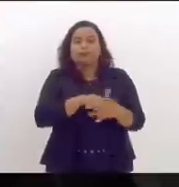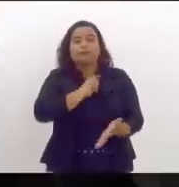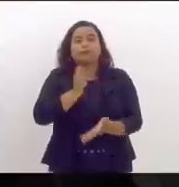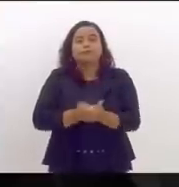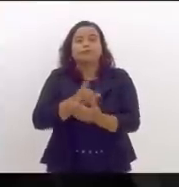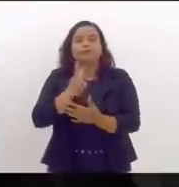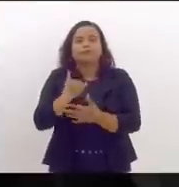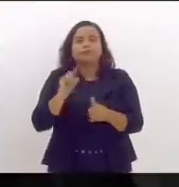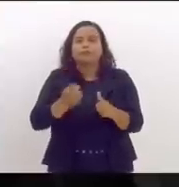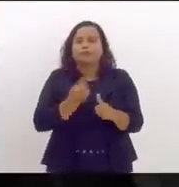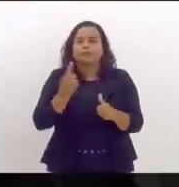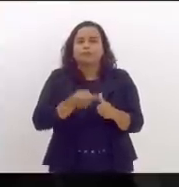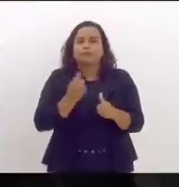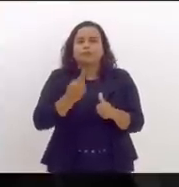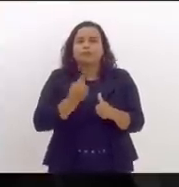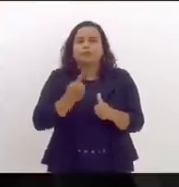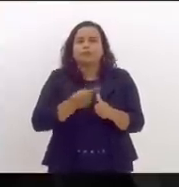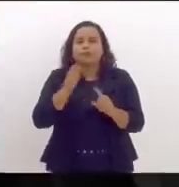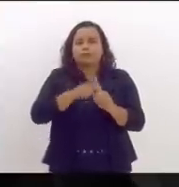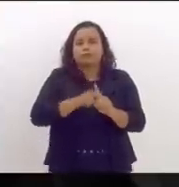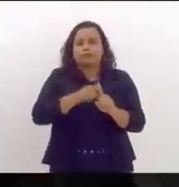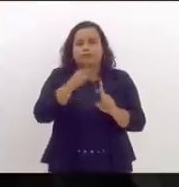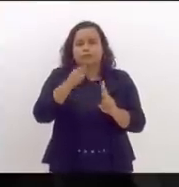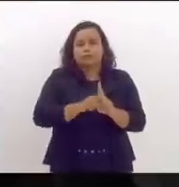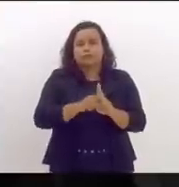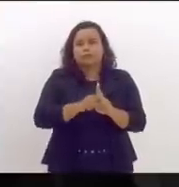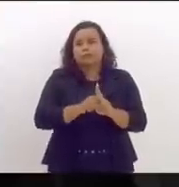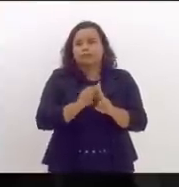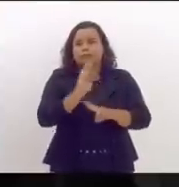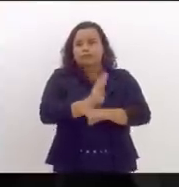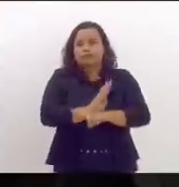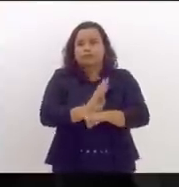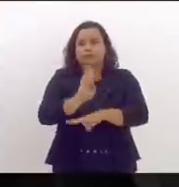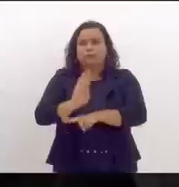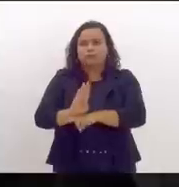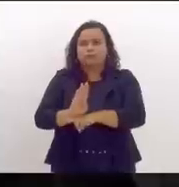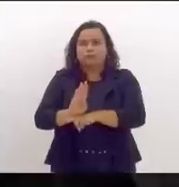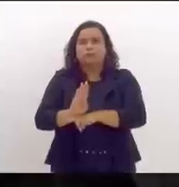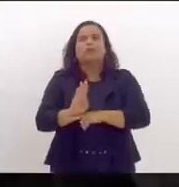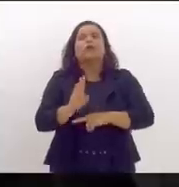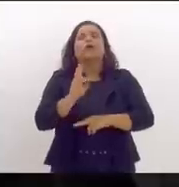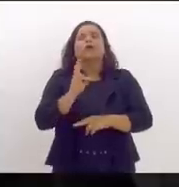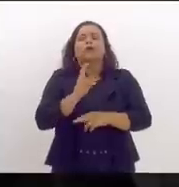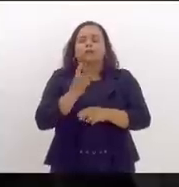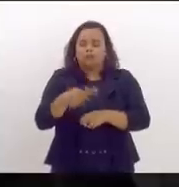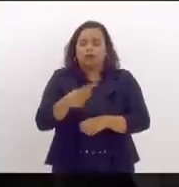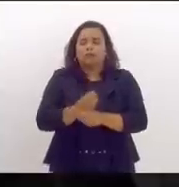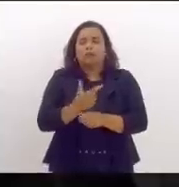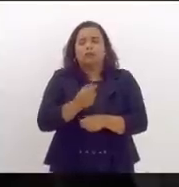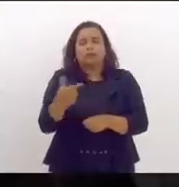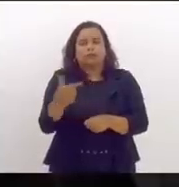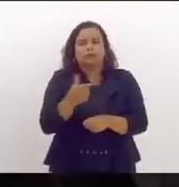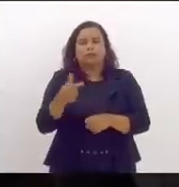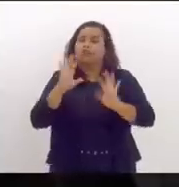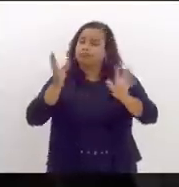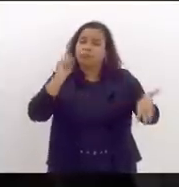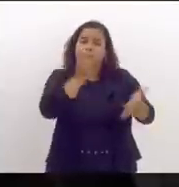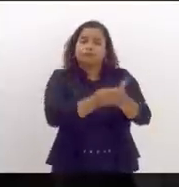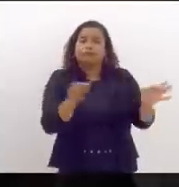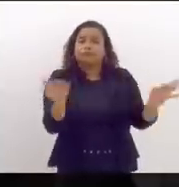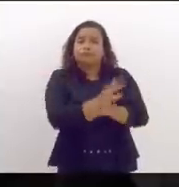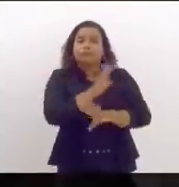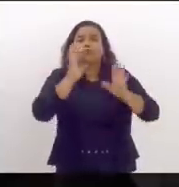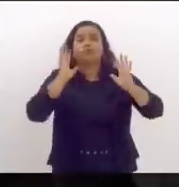pago no primeiro bimestre 2022 já foi pago no primeiro bimestre de